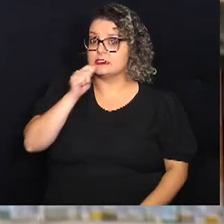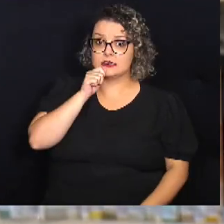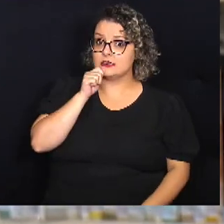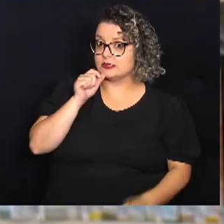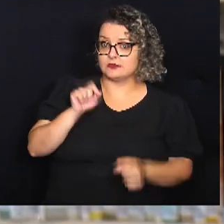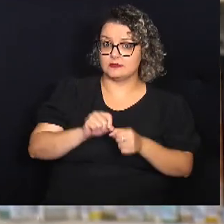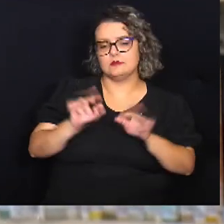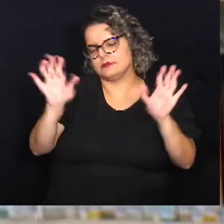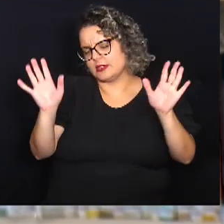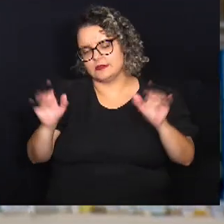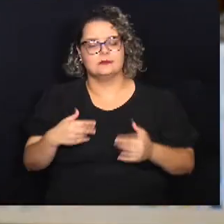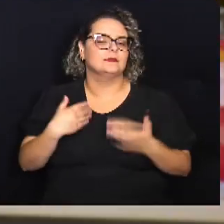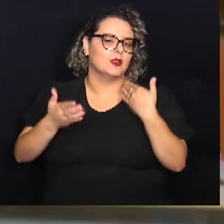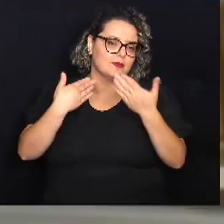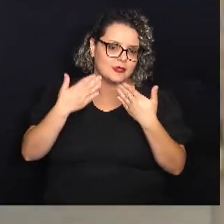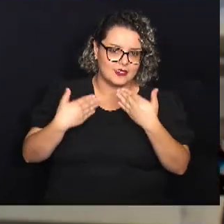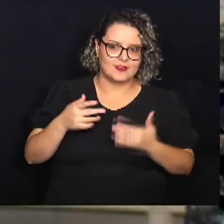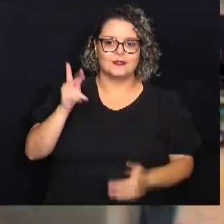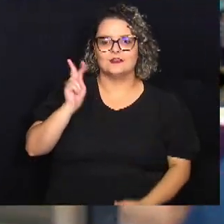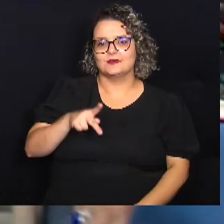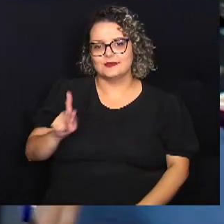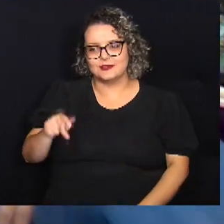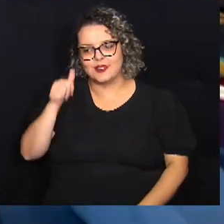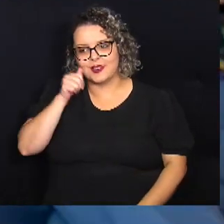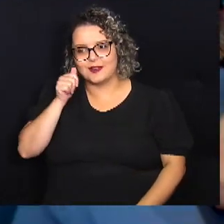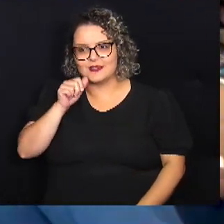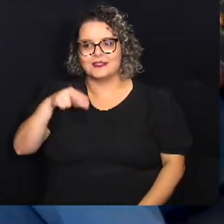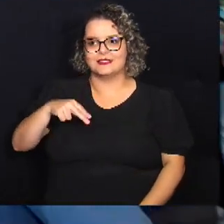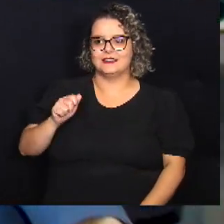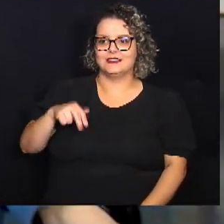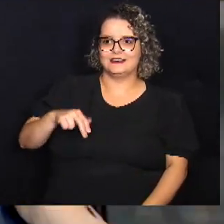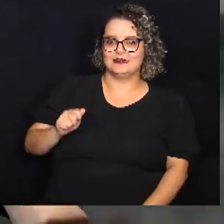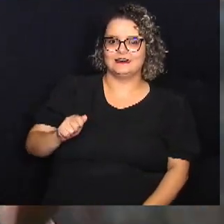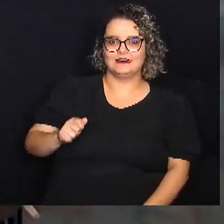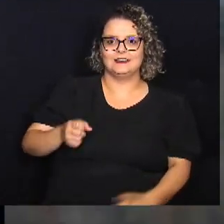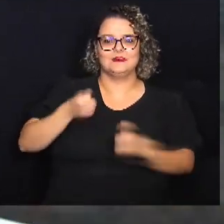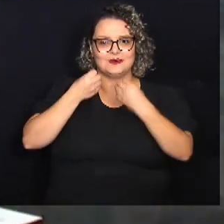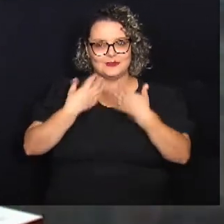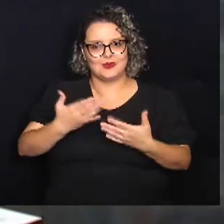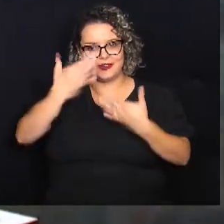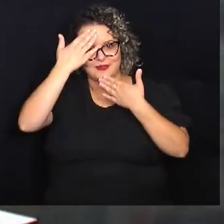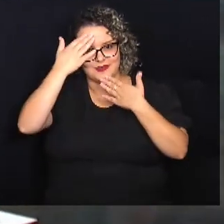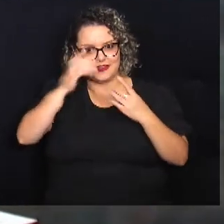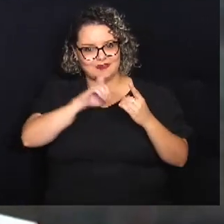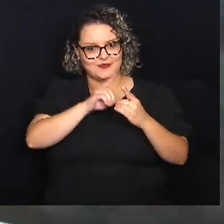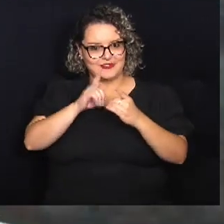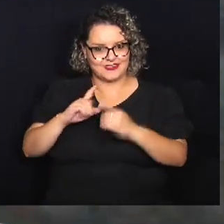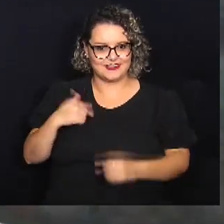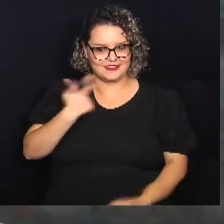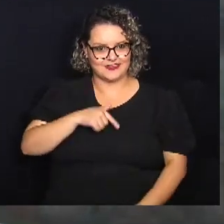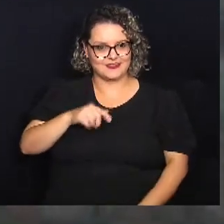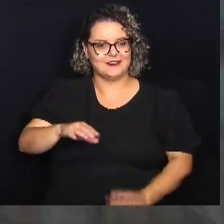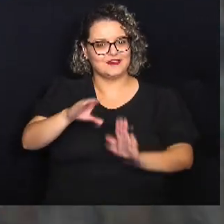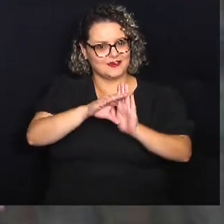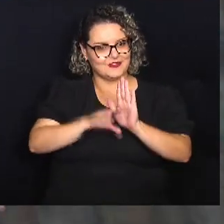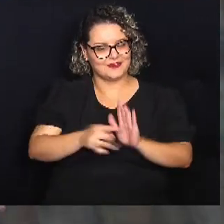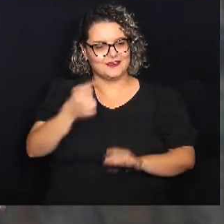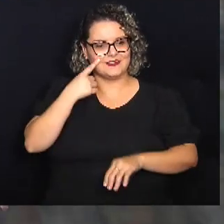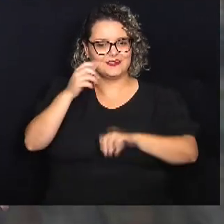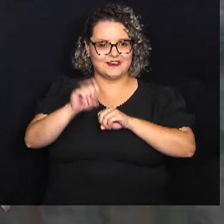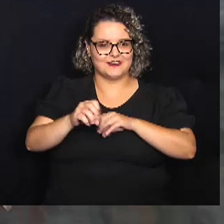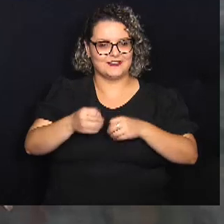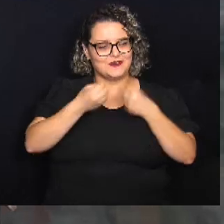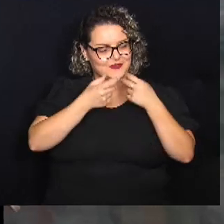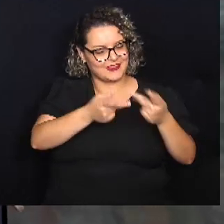feito. Mas, enfim, vamos bater um papo com a professora Ana. Tudo bom? Muito obrigado por atender a gente aqui no quadro de Olho na Educação.